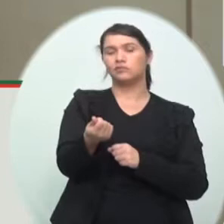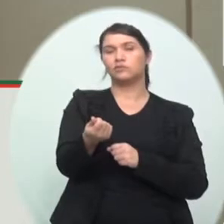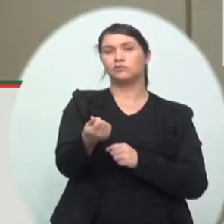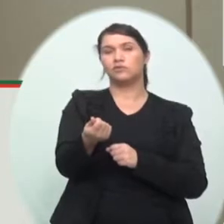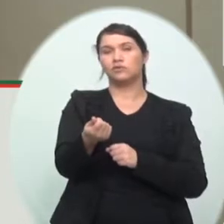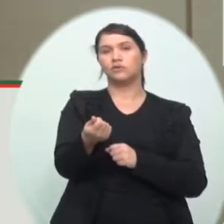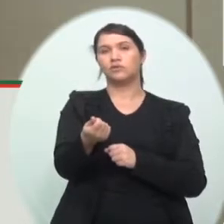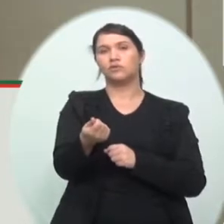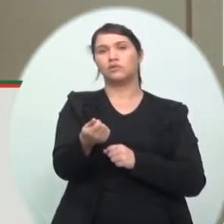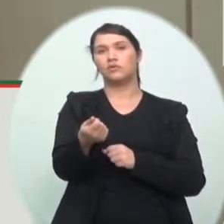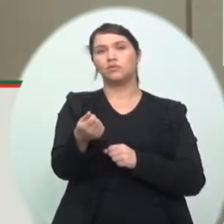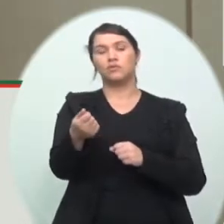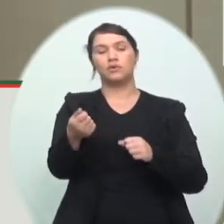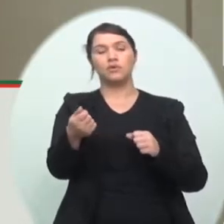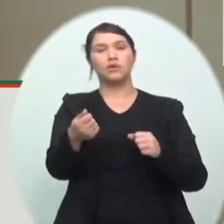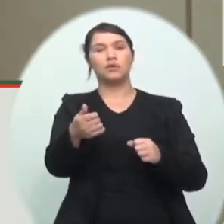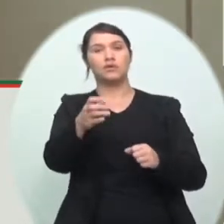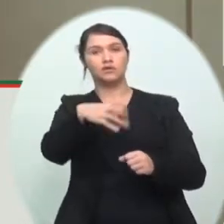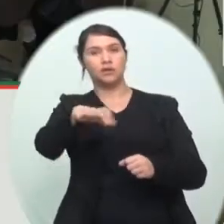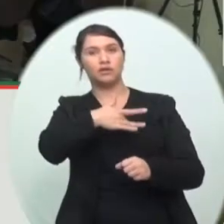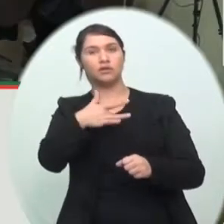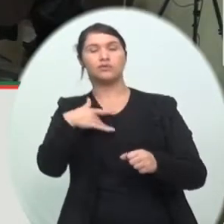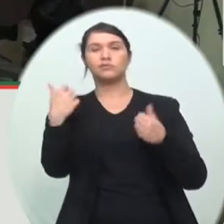Seria isso, senhor presidente. O meu muito obrigado.